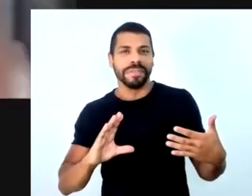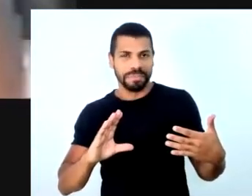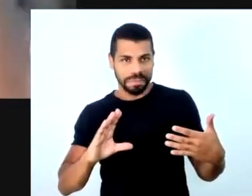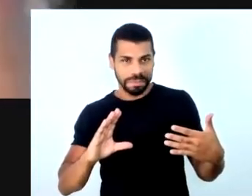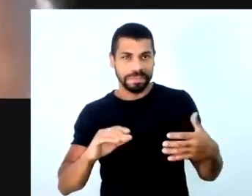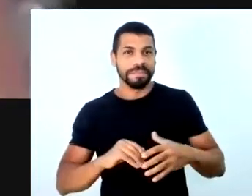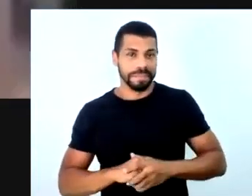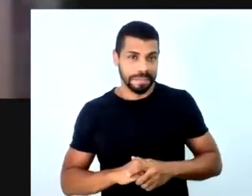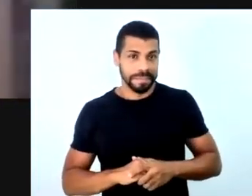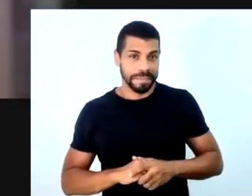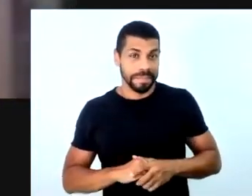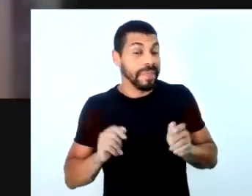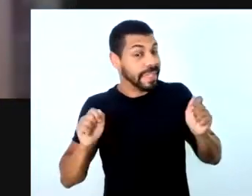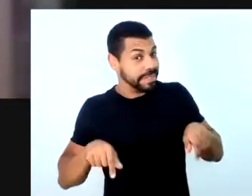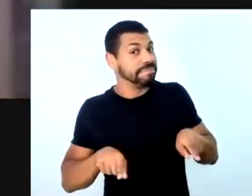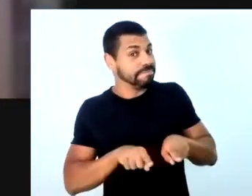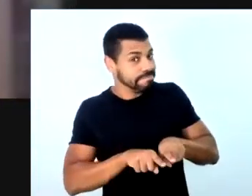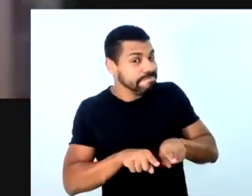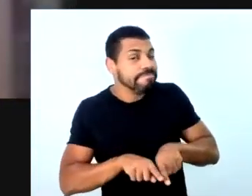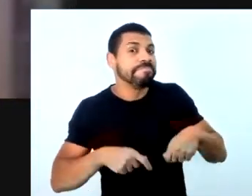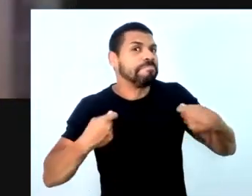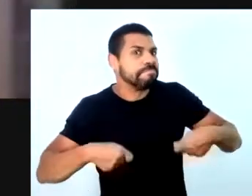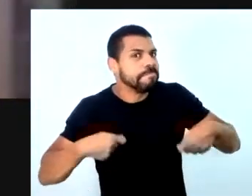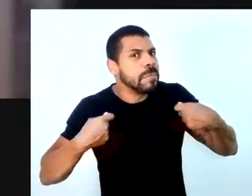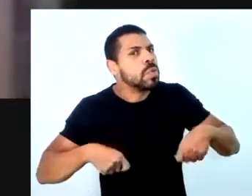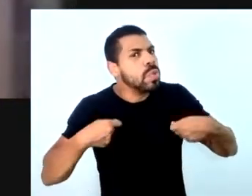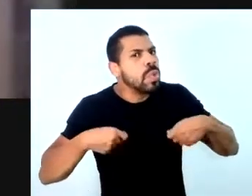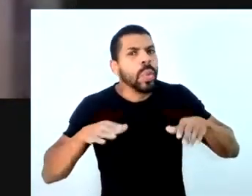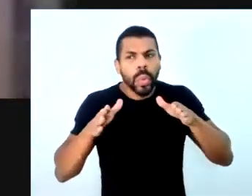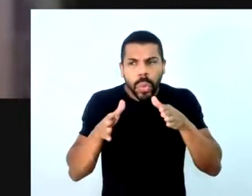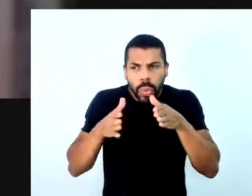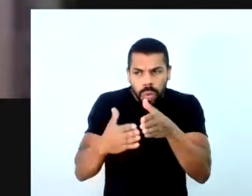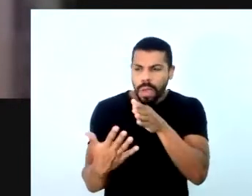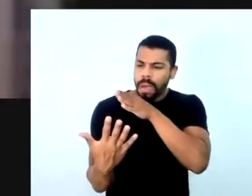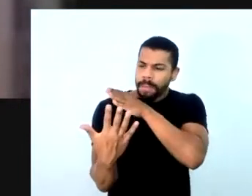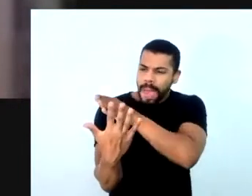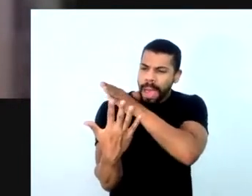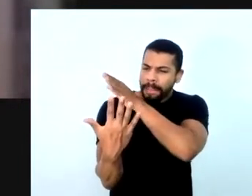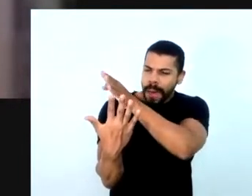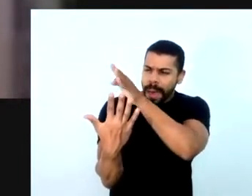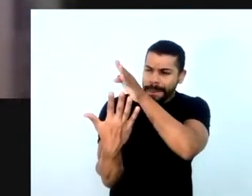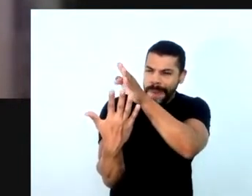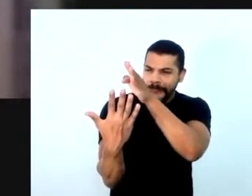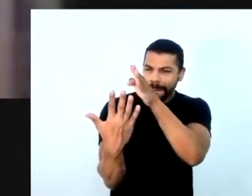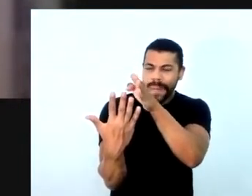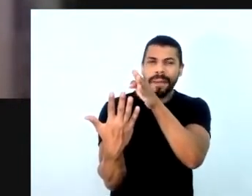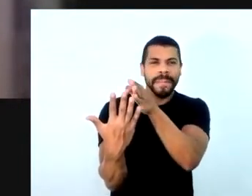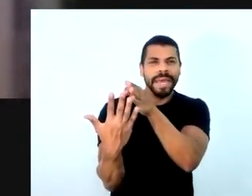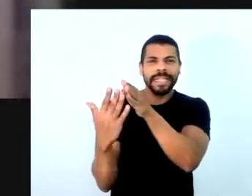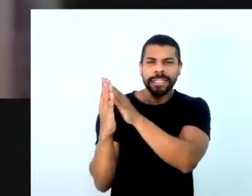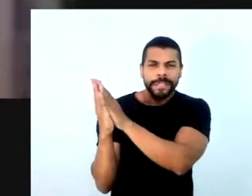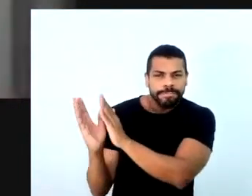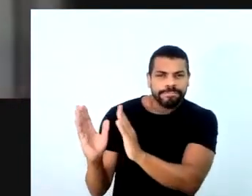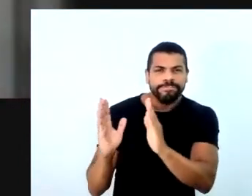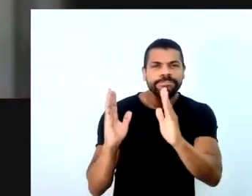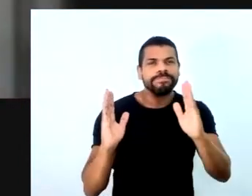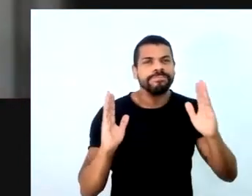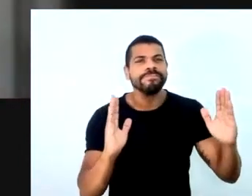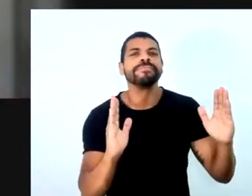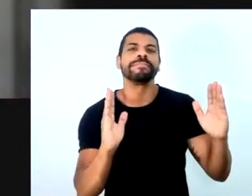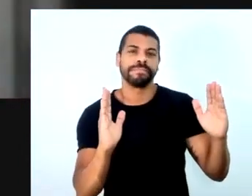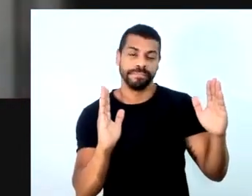sua personalidade, né? Brigitte Búzios também. Então, a gente precisava que cada